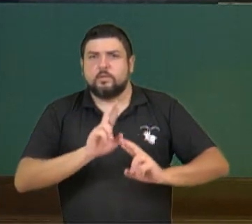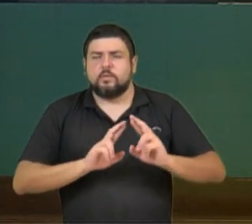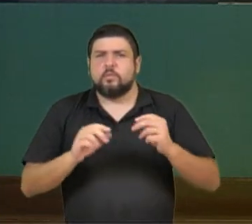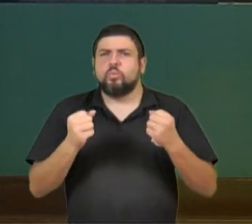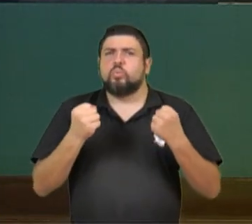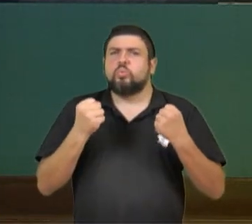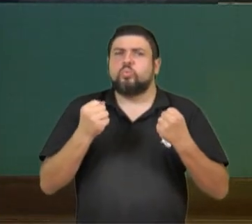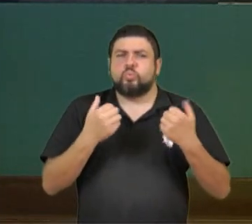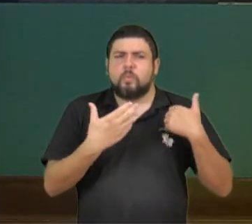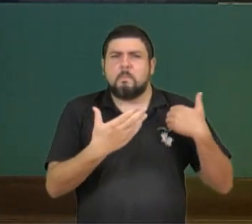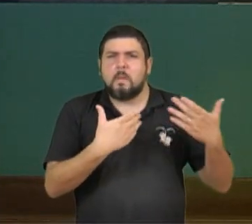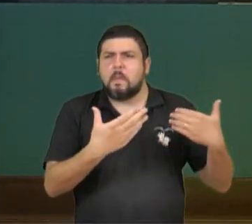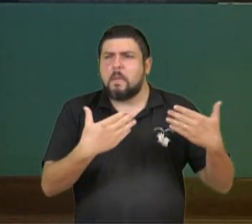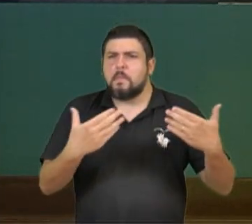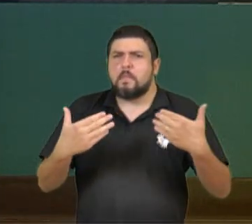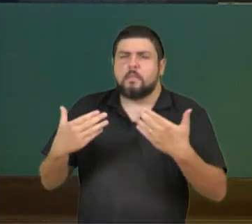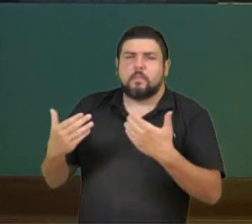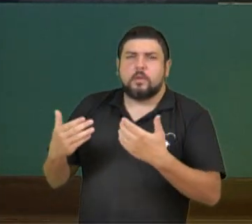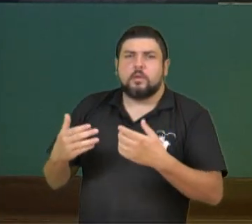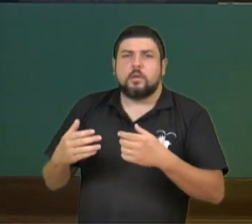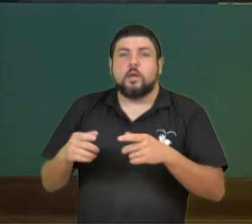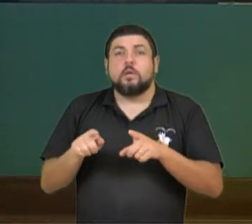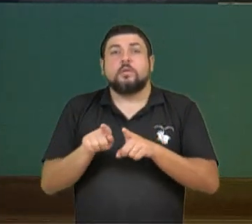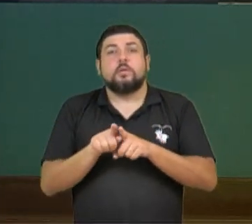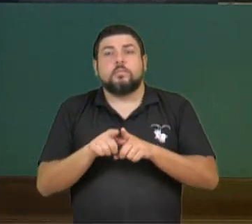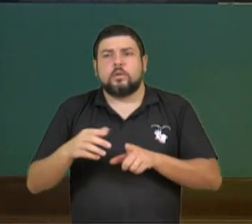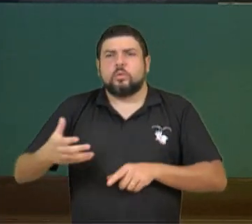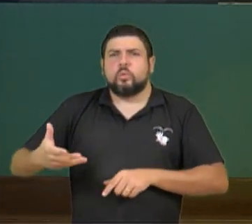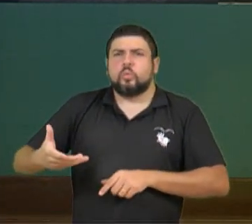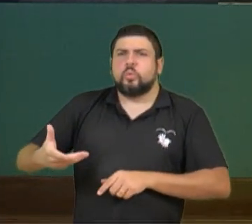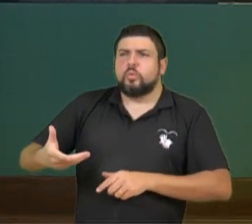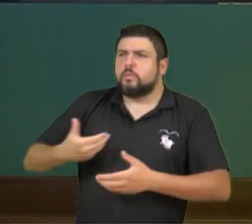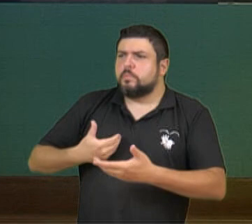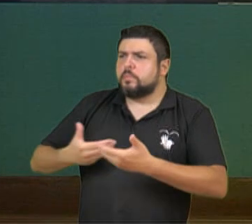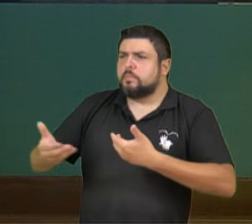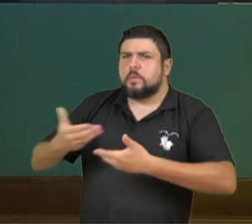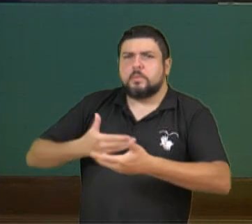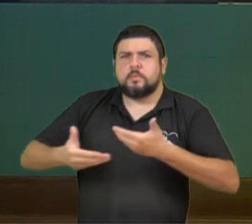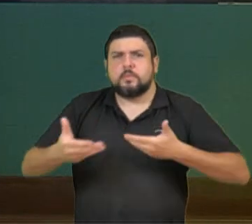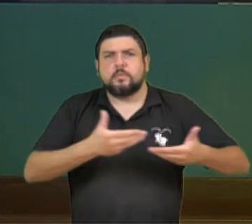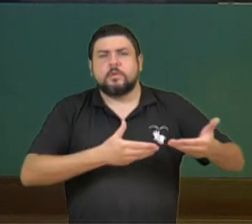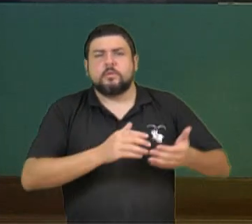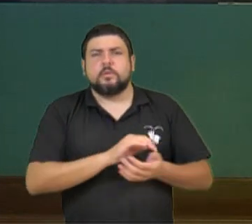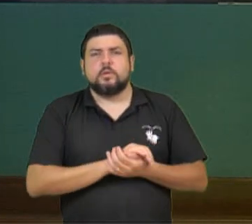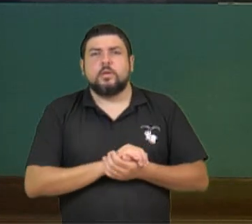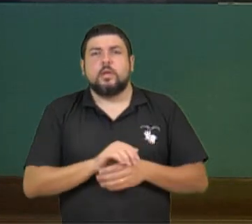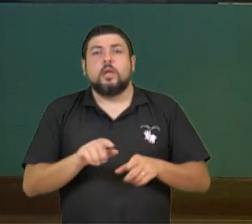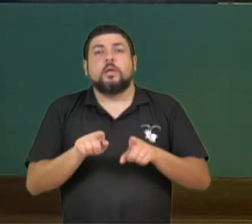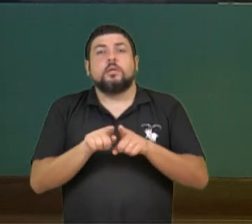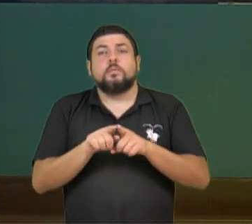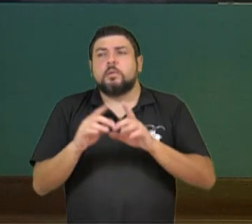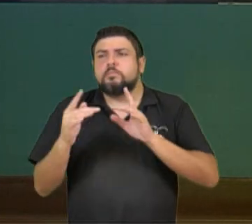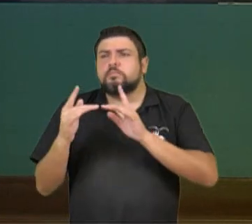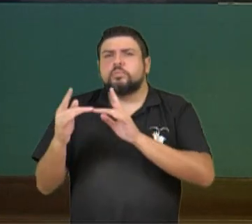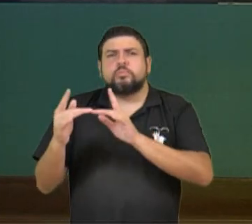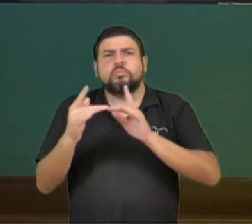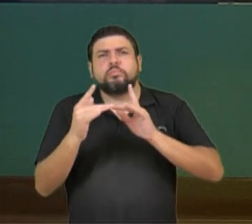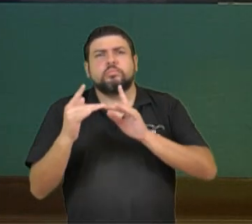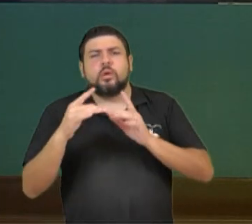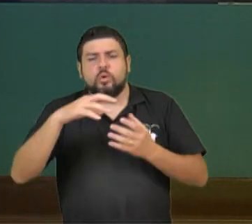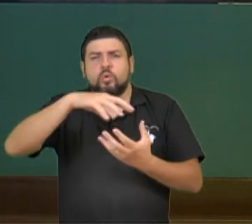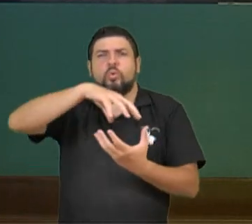da conexão, então vemos aí nada mais interessante assimilarmos toda essa conectividade que estamos nesse